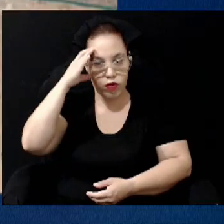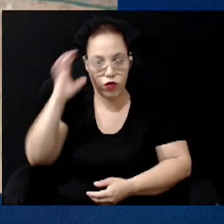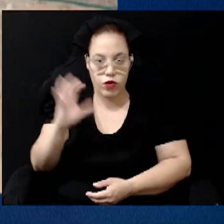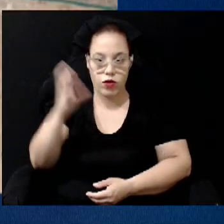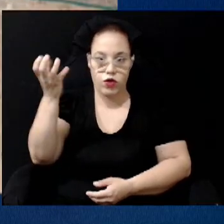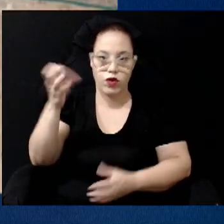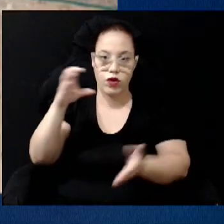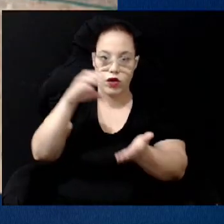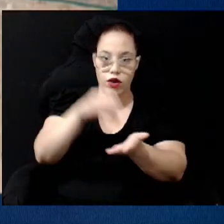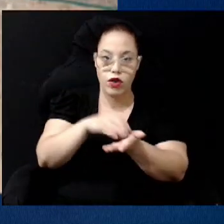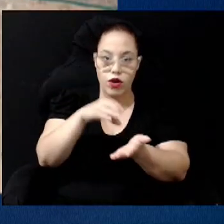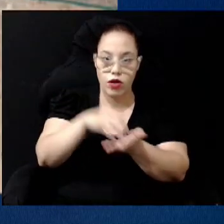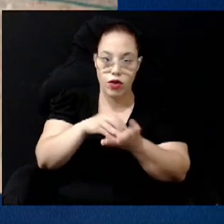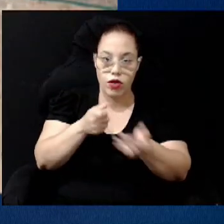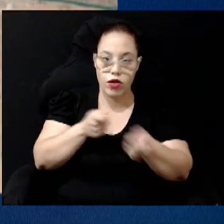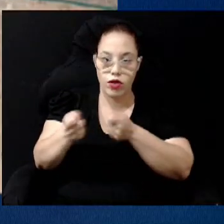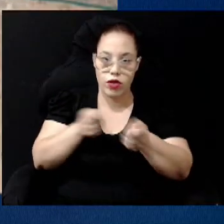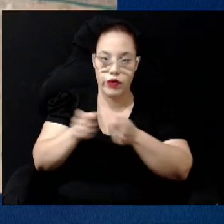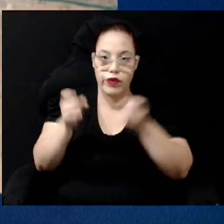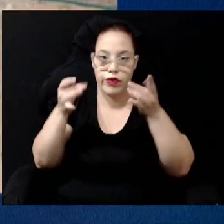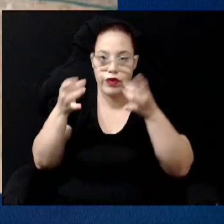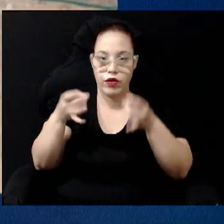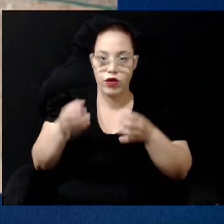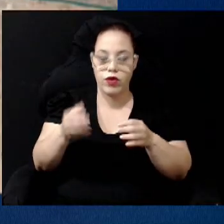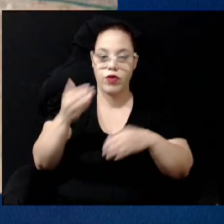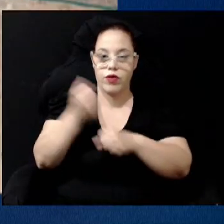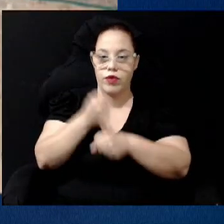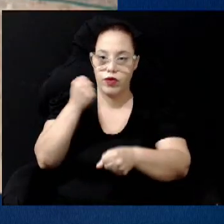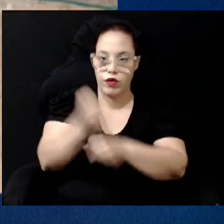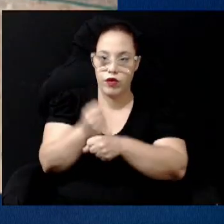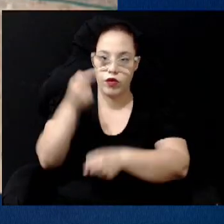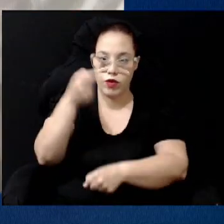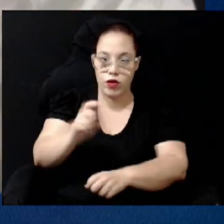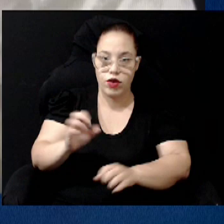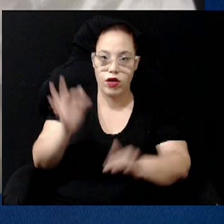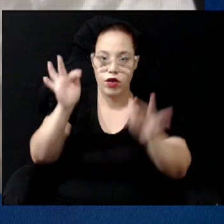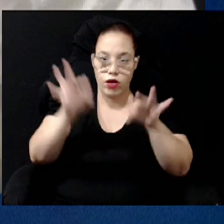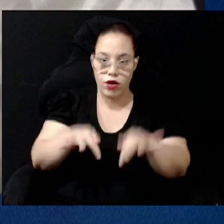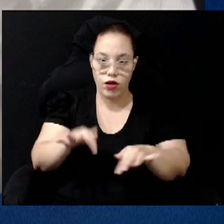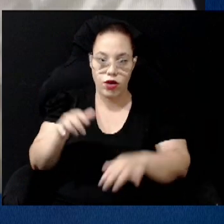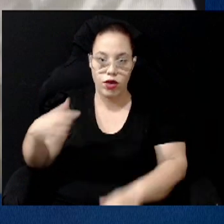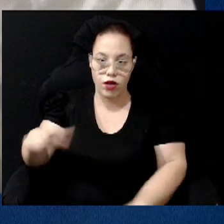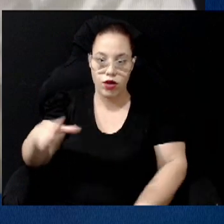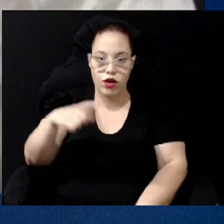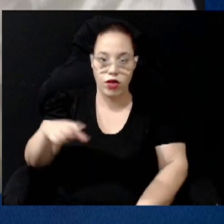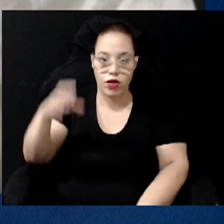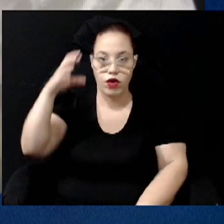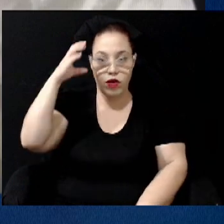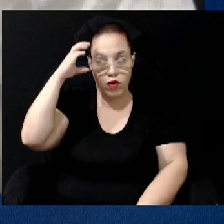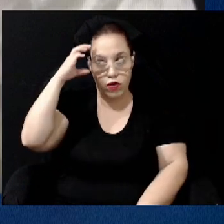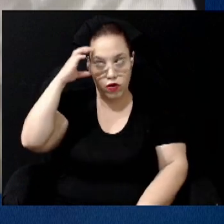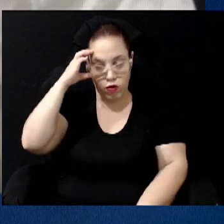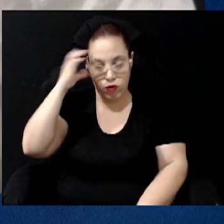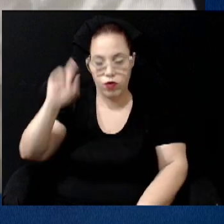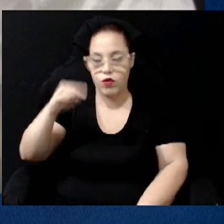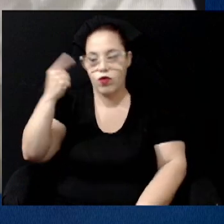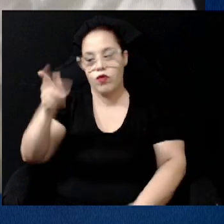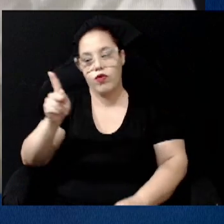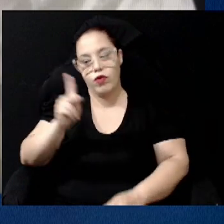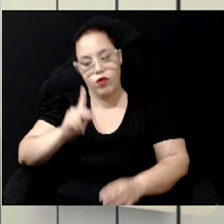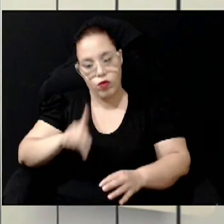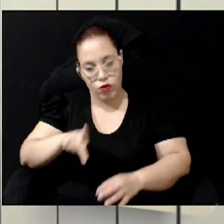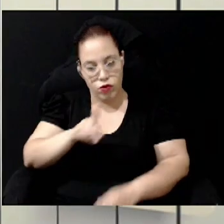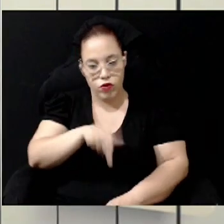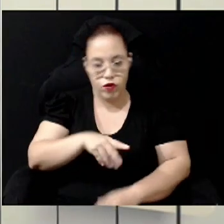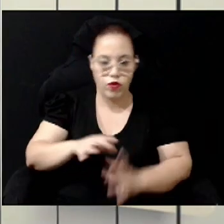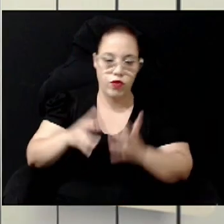manejo especialmente construído para este fim lá na Lagoa do Taquaral. Outros parques também vão receber estruturas